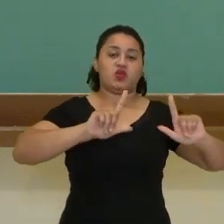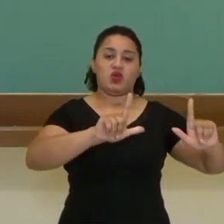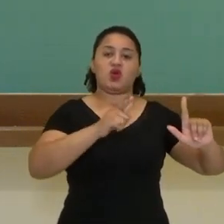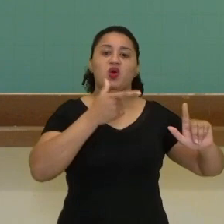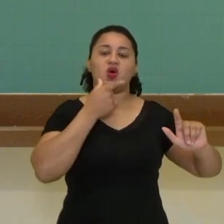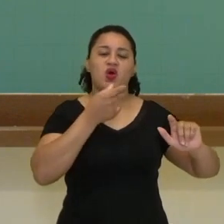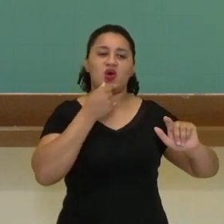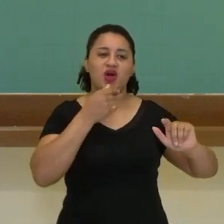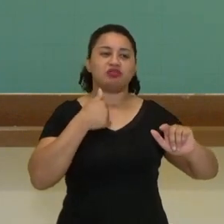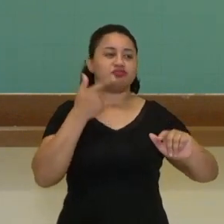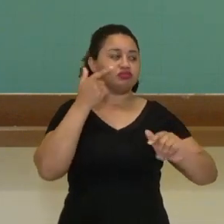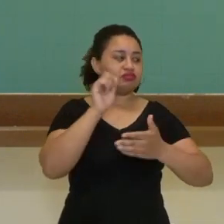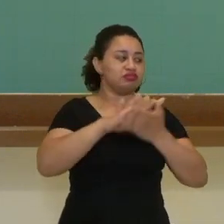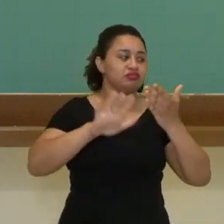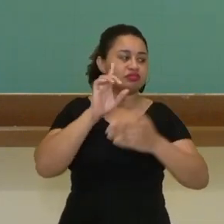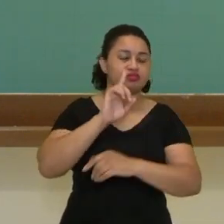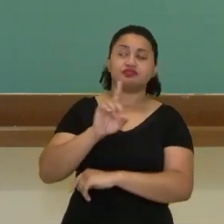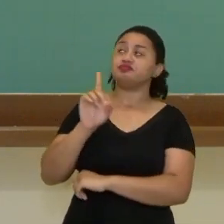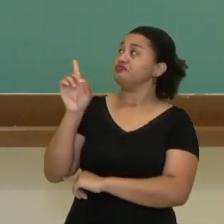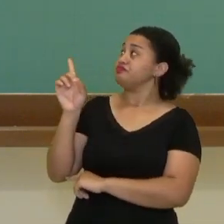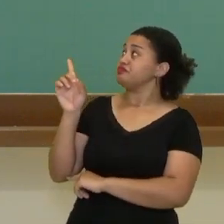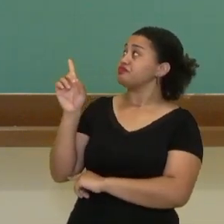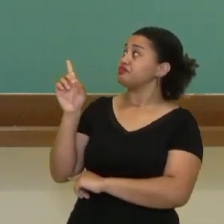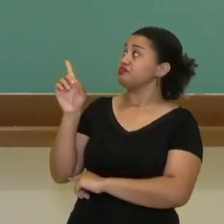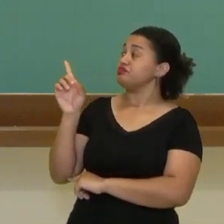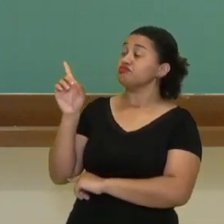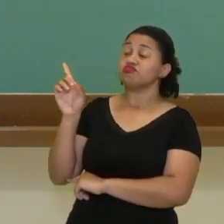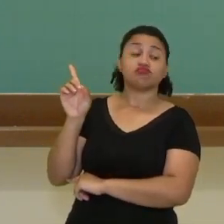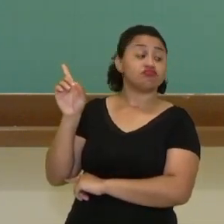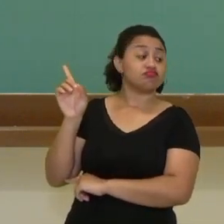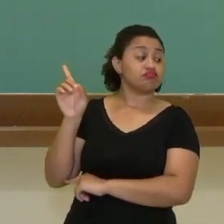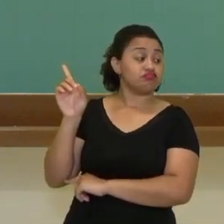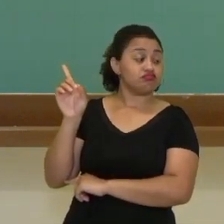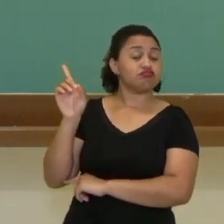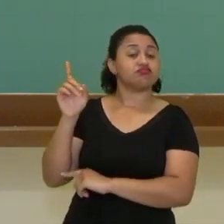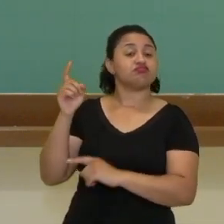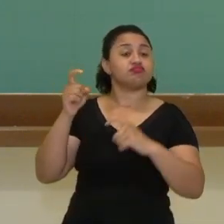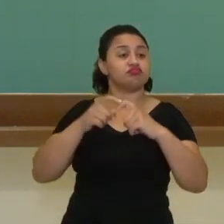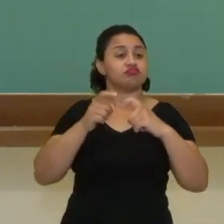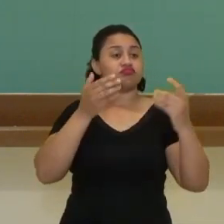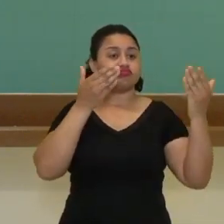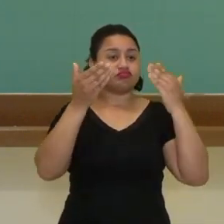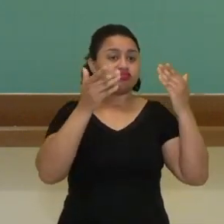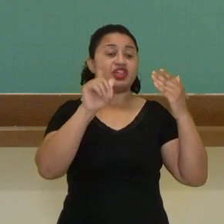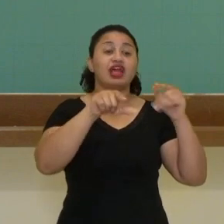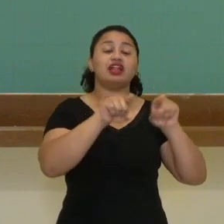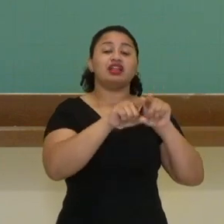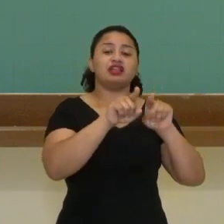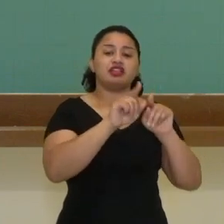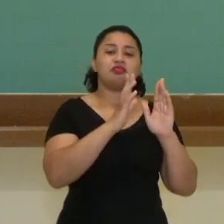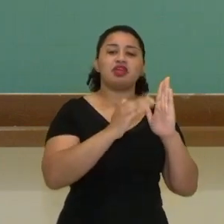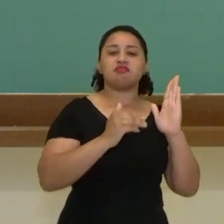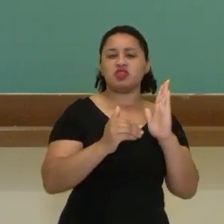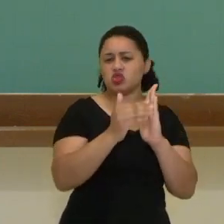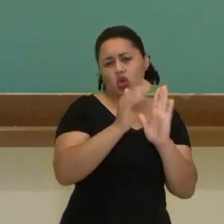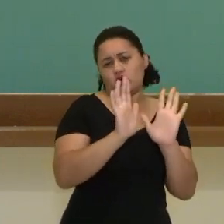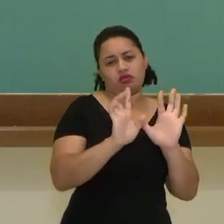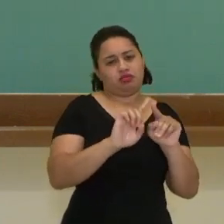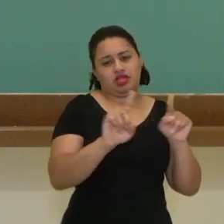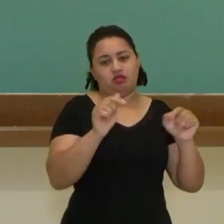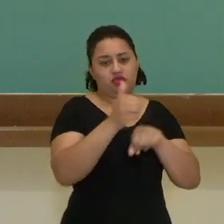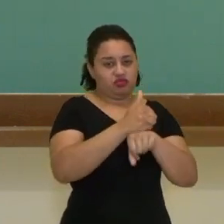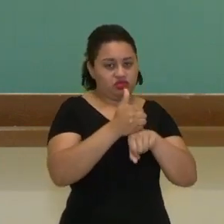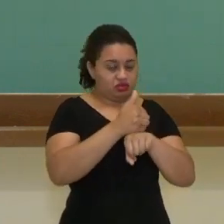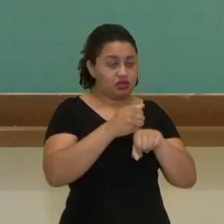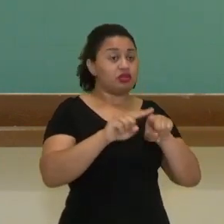chamado Gachet, o Dr. Gachet, um psiquiatra, e ele também era um pintor amador. Então eles tinham uma conexão artística, além